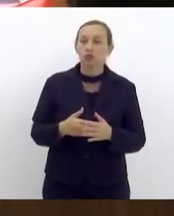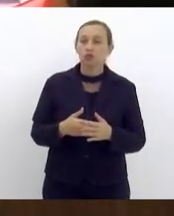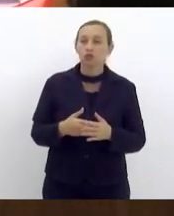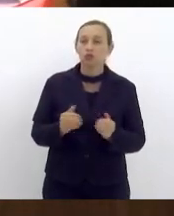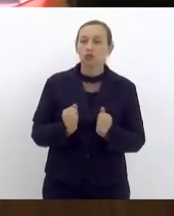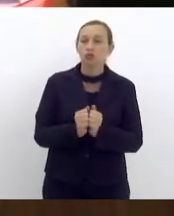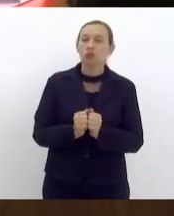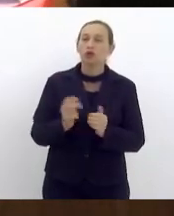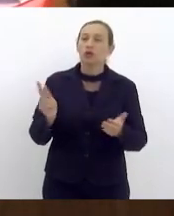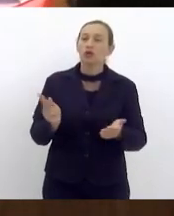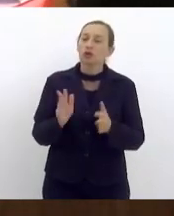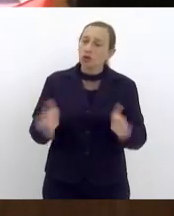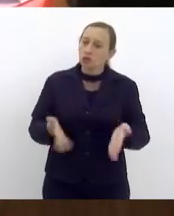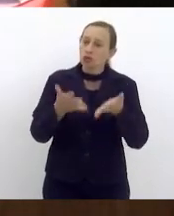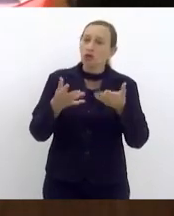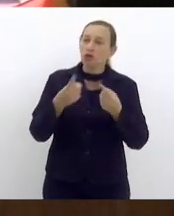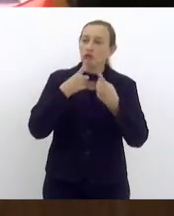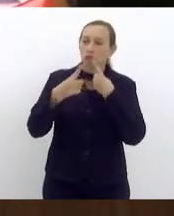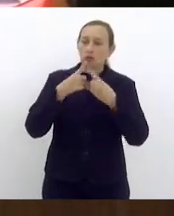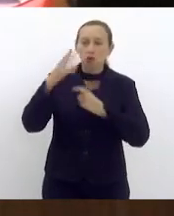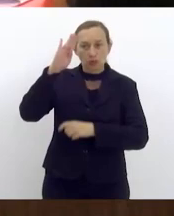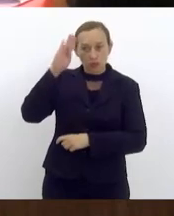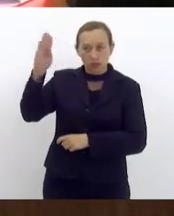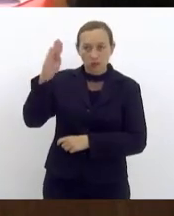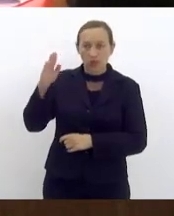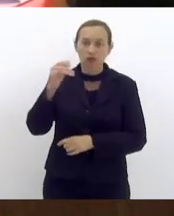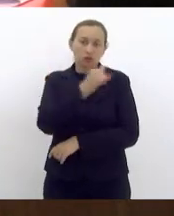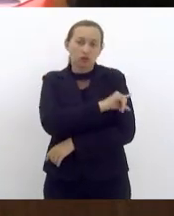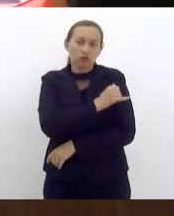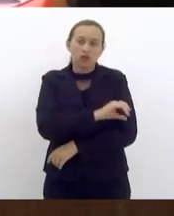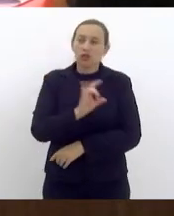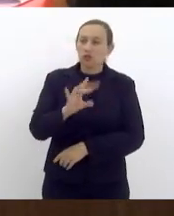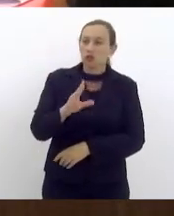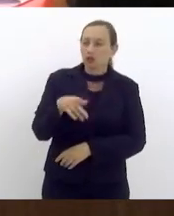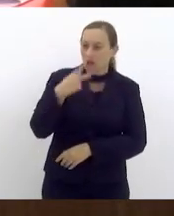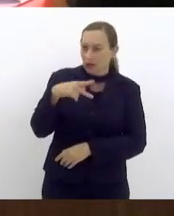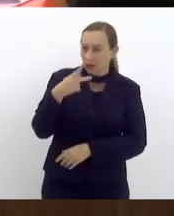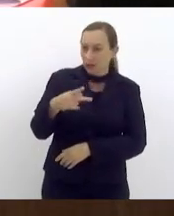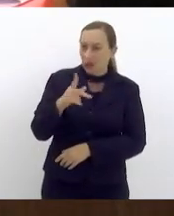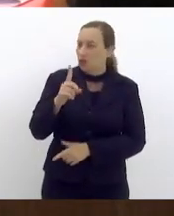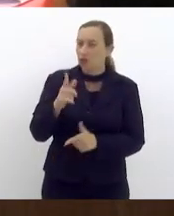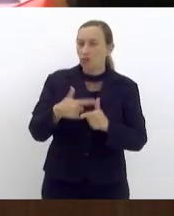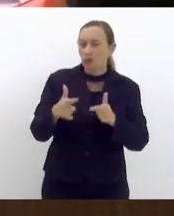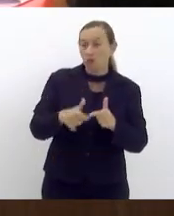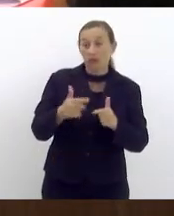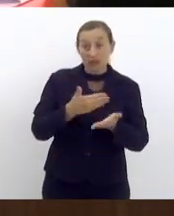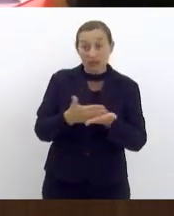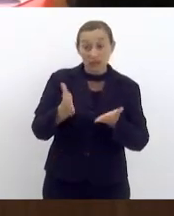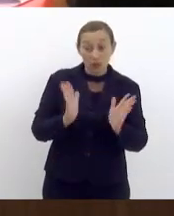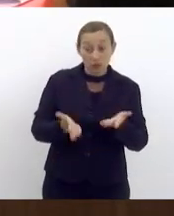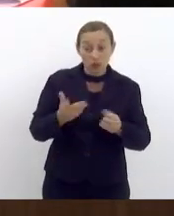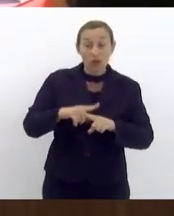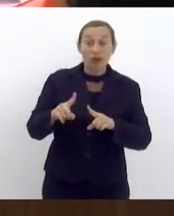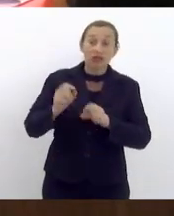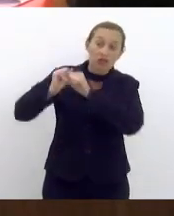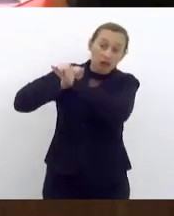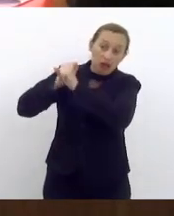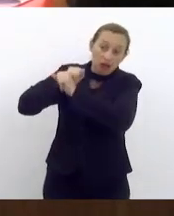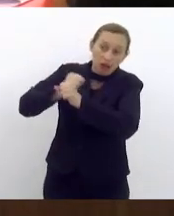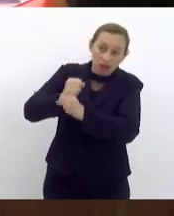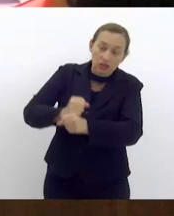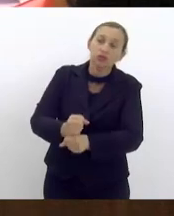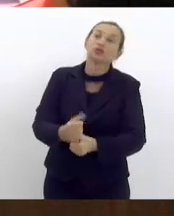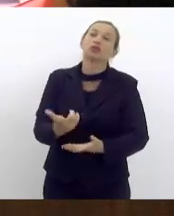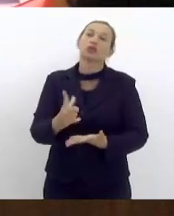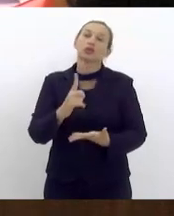até para estimular o debate que é fundamental e salutar pro Rio de Janeiro então fazendo esse adento que não é um problema de hoje é um problema que se arrasta algum tempo e